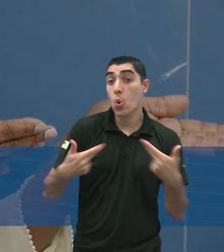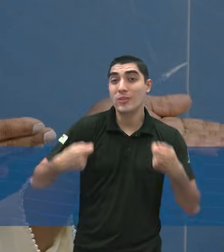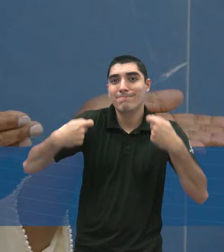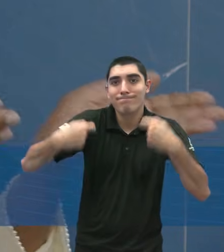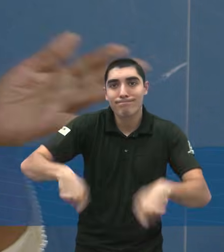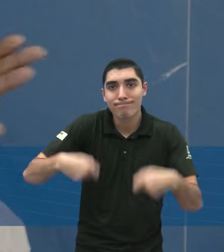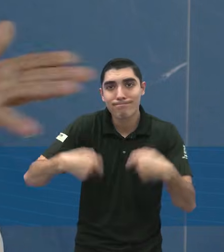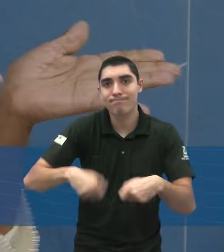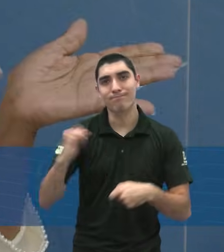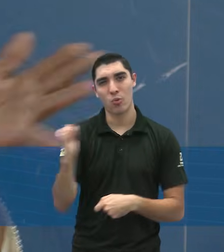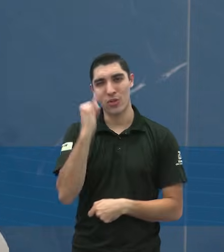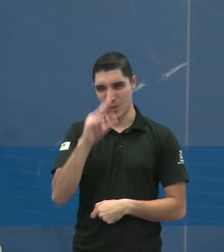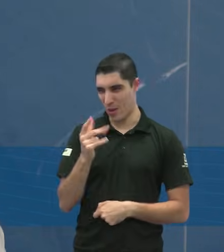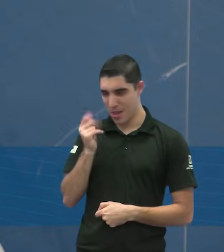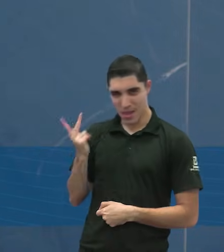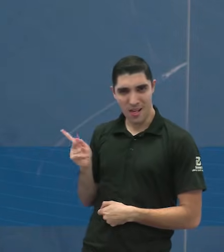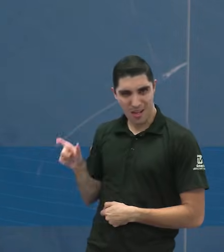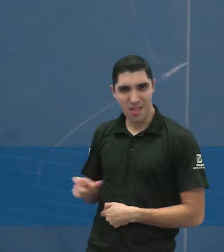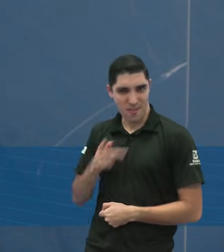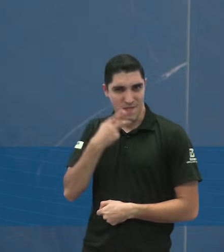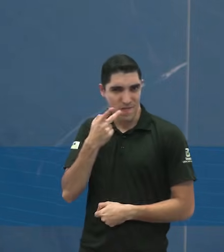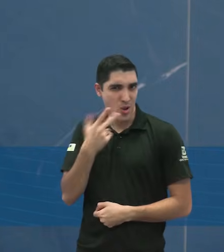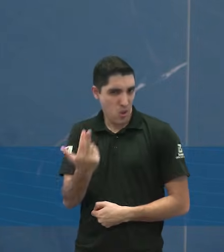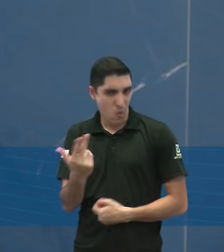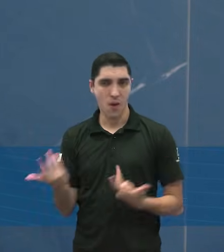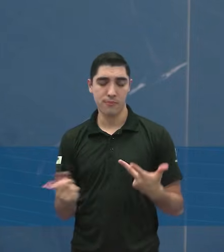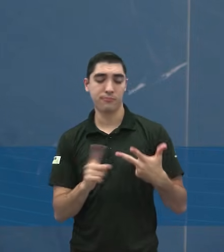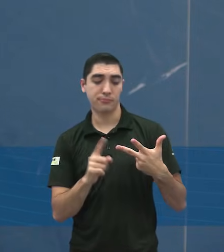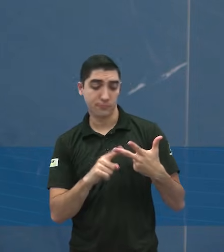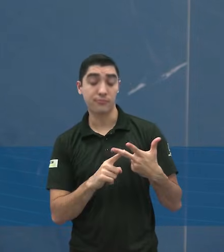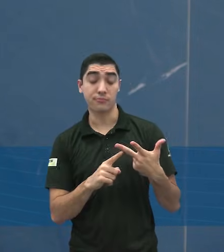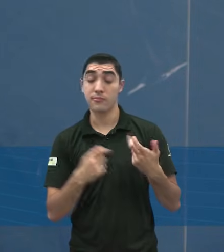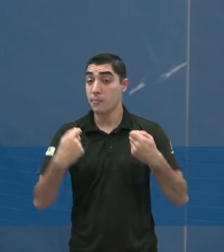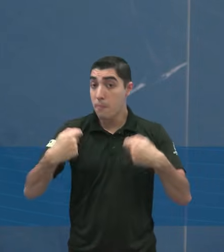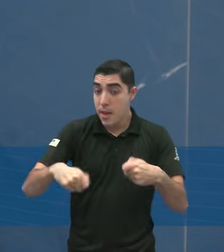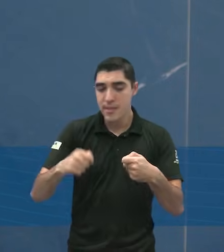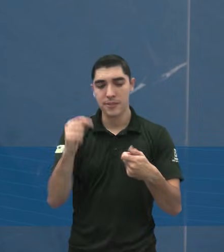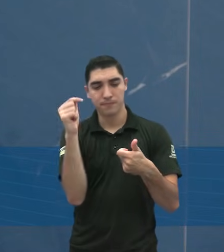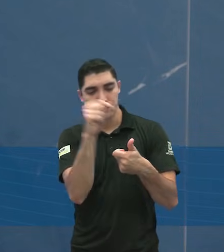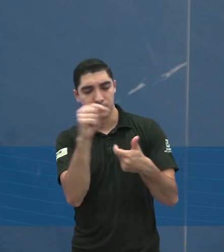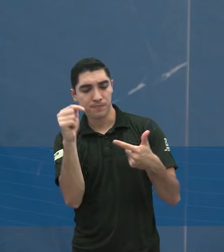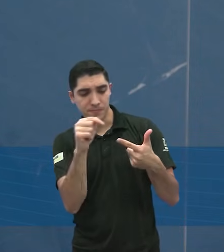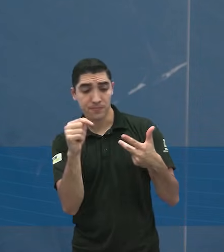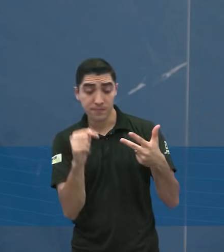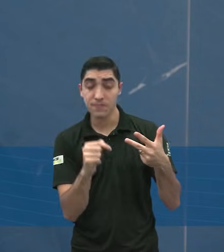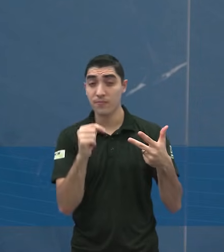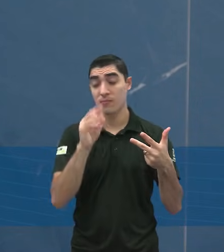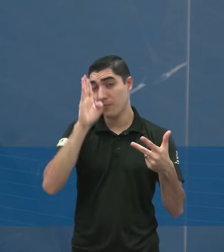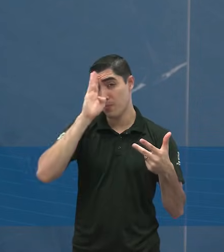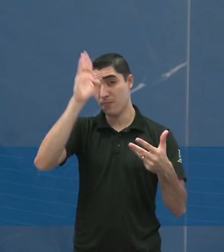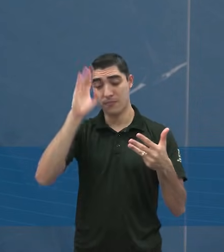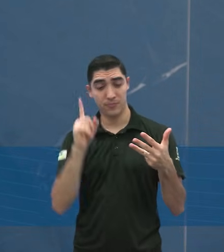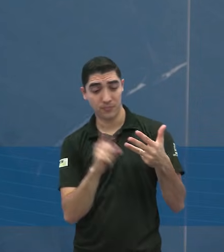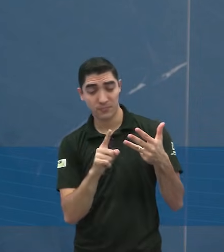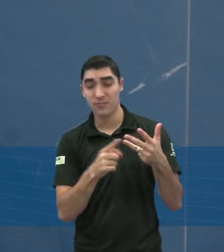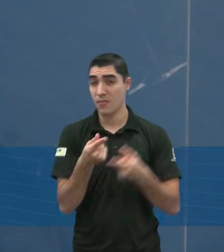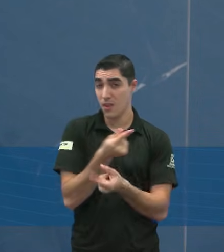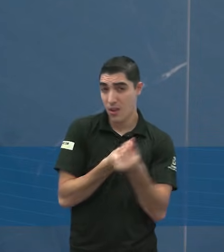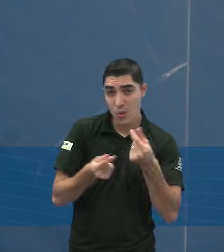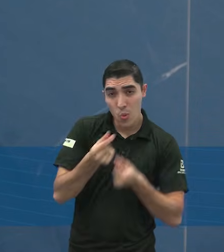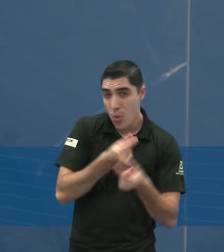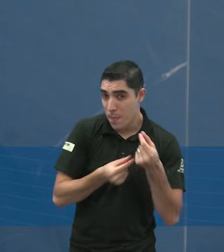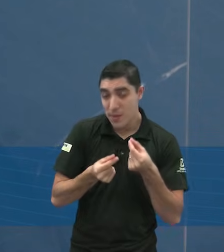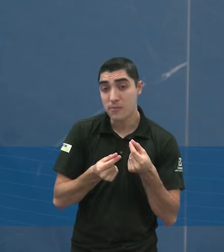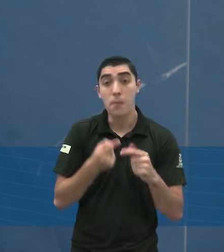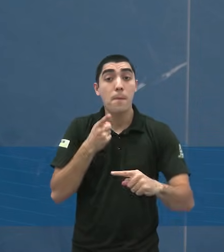bem como falou anteriormente, Precisa colocar as questões, principalmente econômicas,